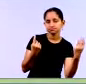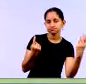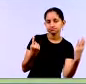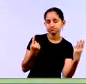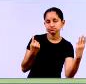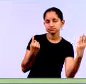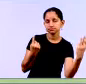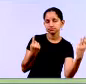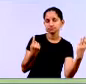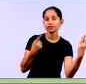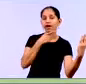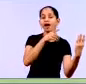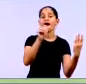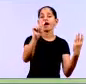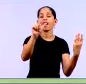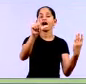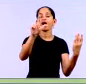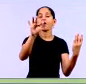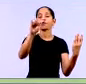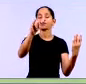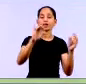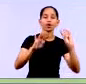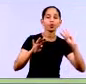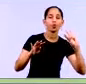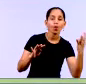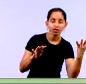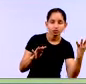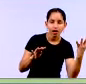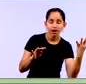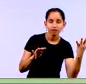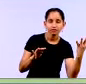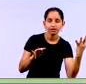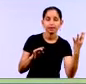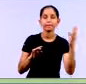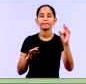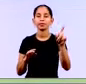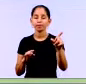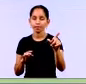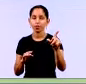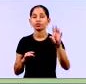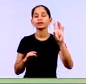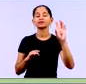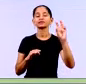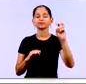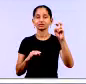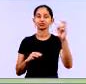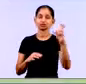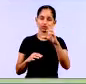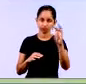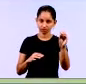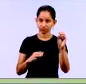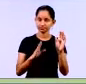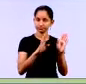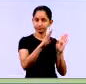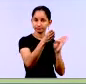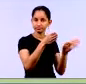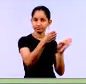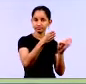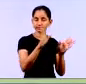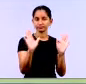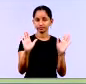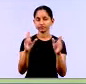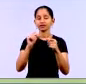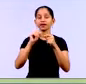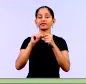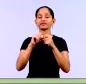Da matéria-prima alfa, R$4. E da beta, R$5,50. Então, eu venho aqui, multiplico